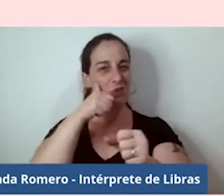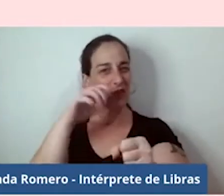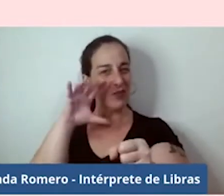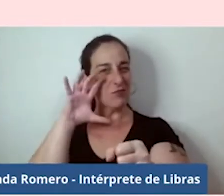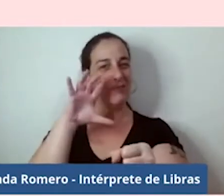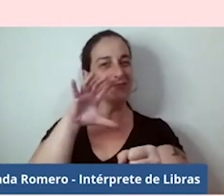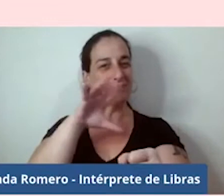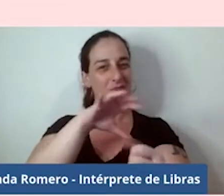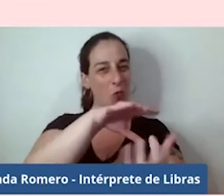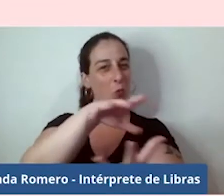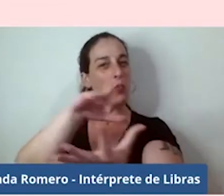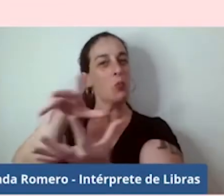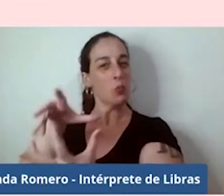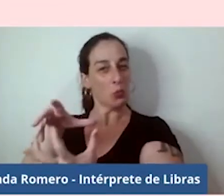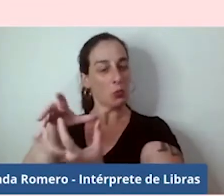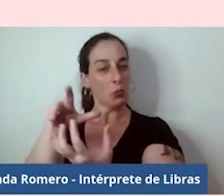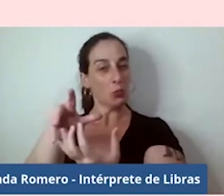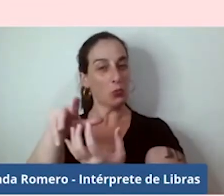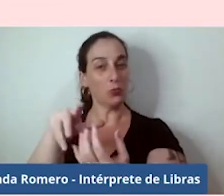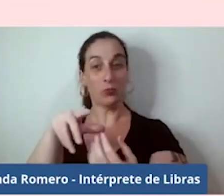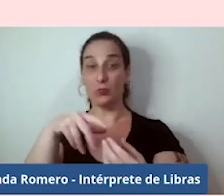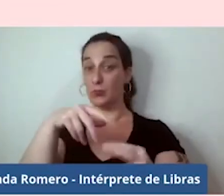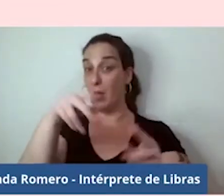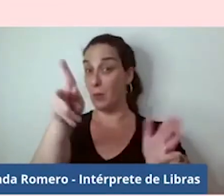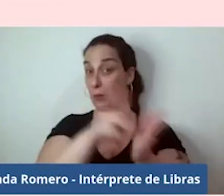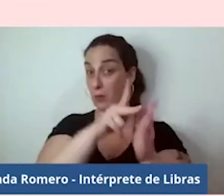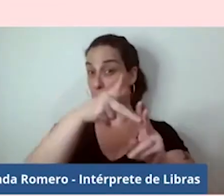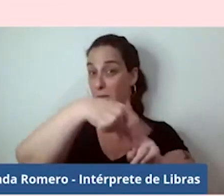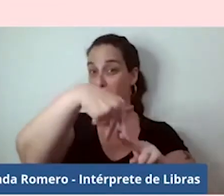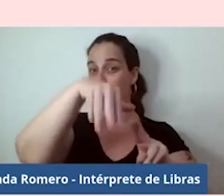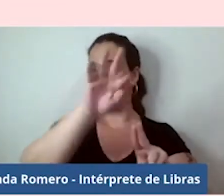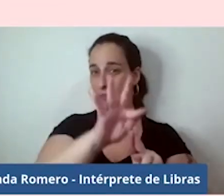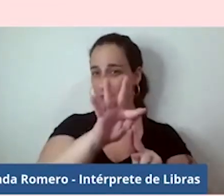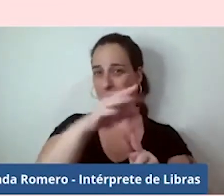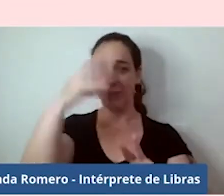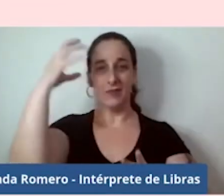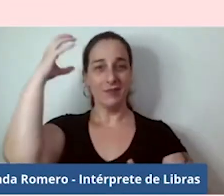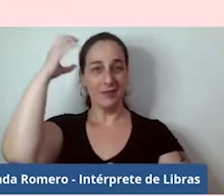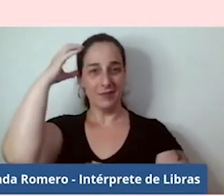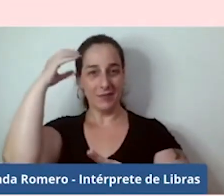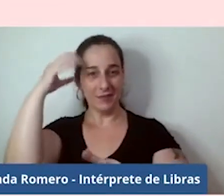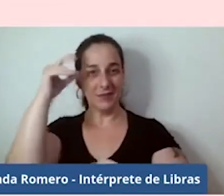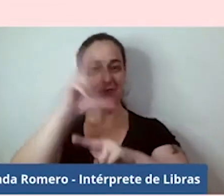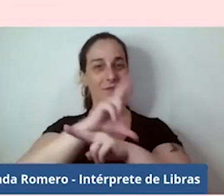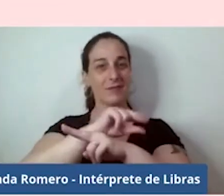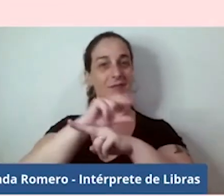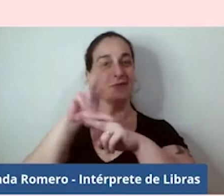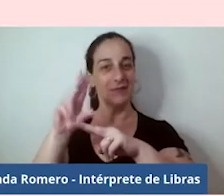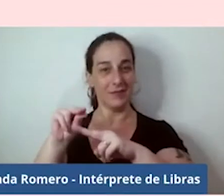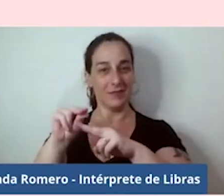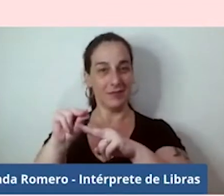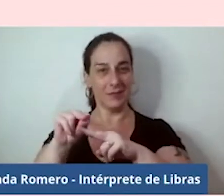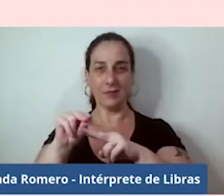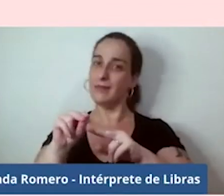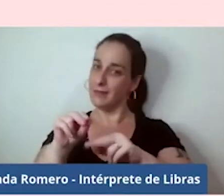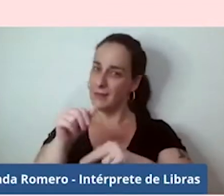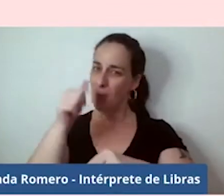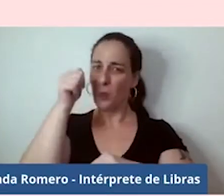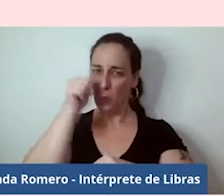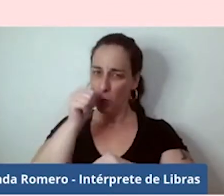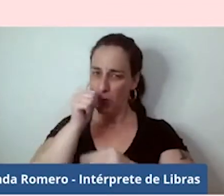Mundo, uma realização do Sistema FEComércio, SESC e SENAC. Aliás, mulheres sempre